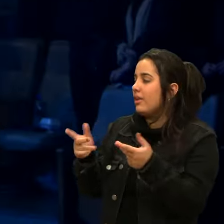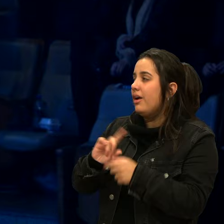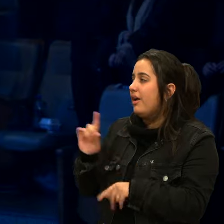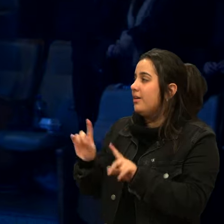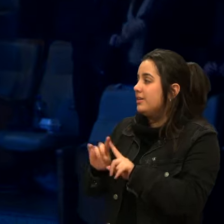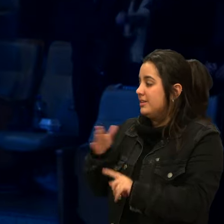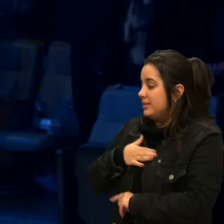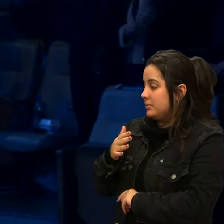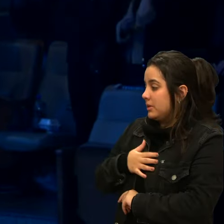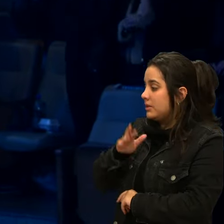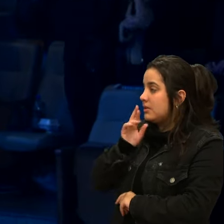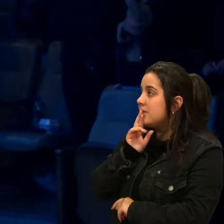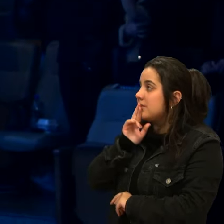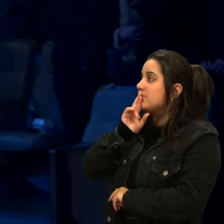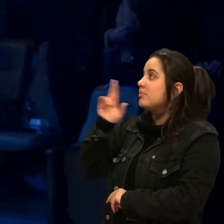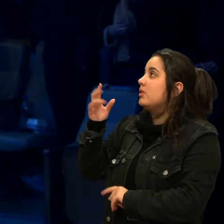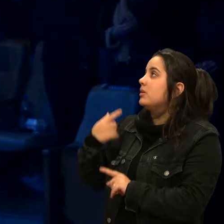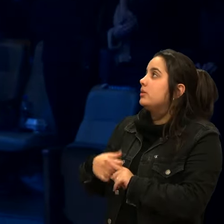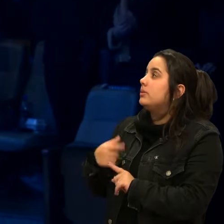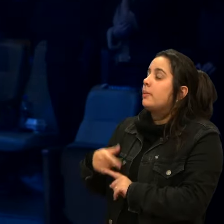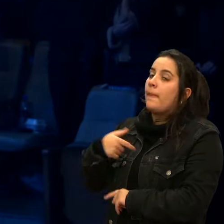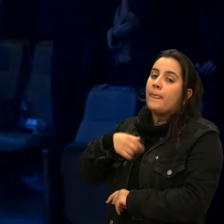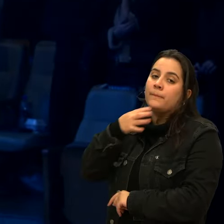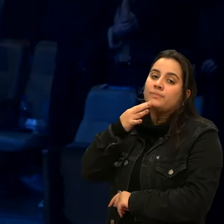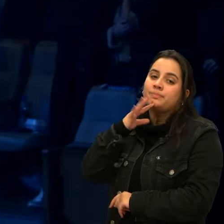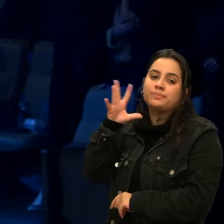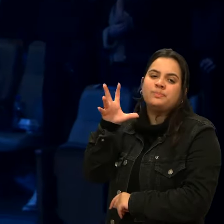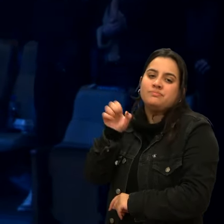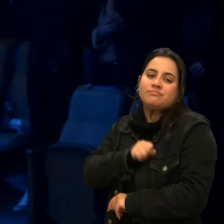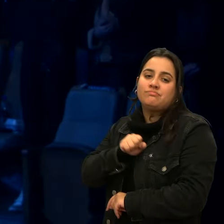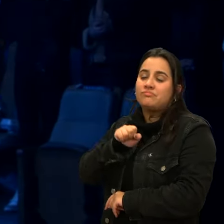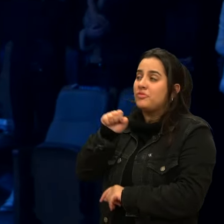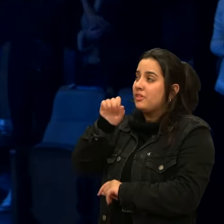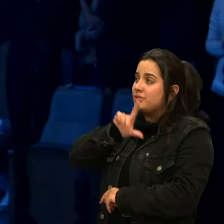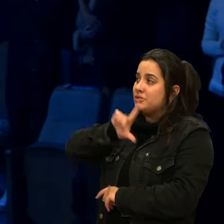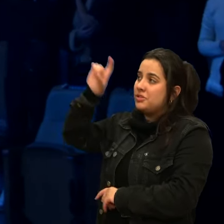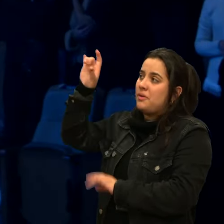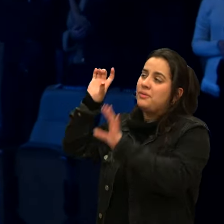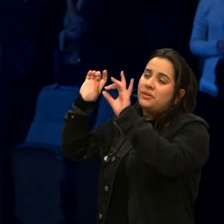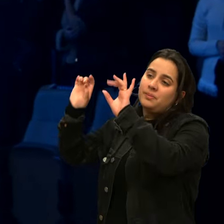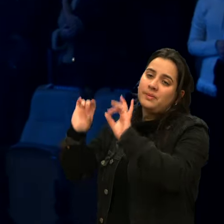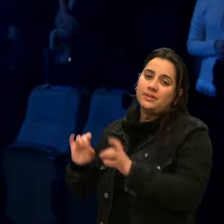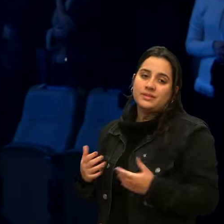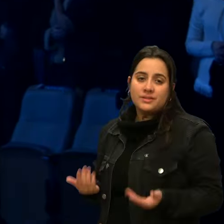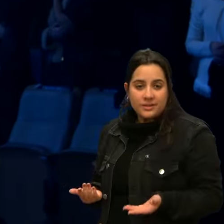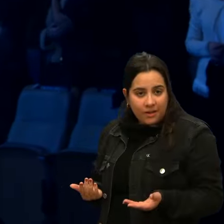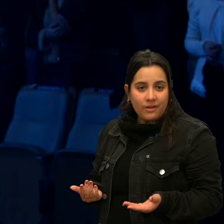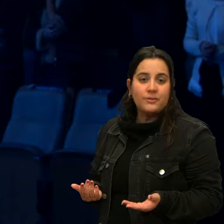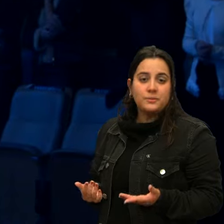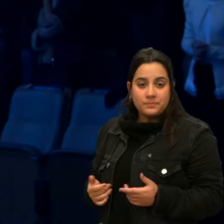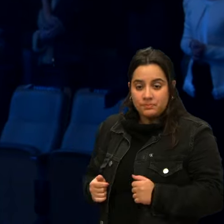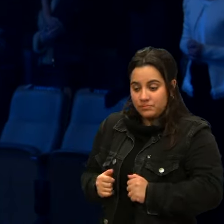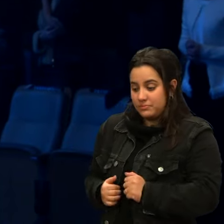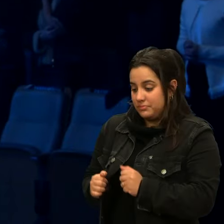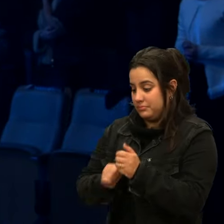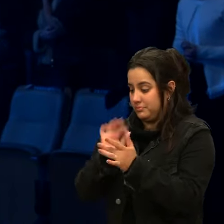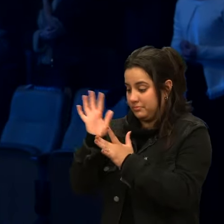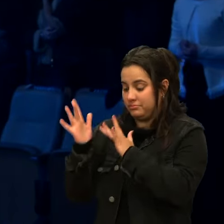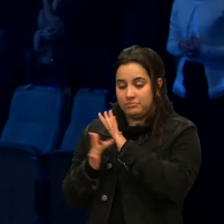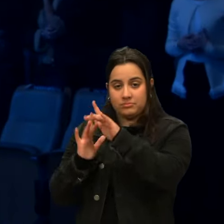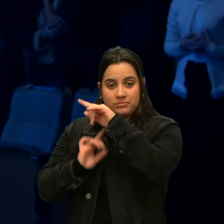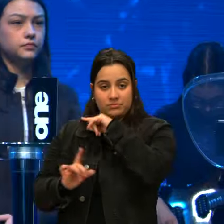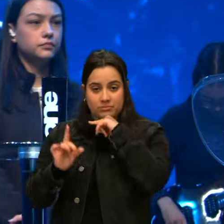minha resposta, porque eu conheci um amor que é tão grande, um amor que se entregou por mim numa cruz, e eu não